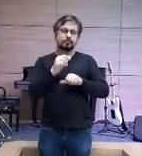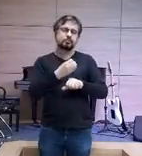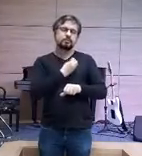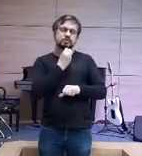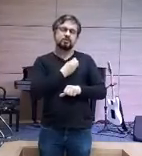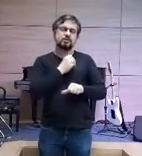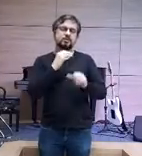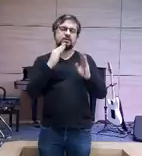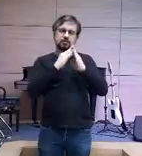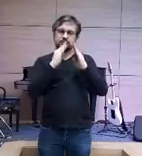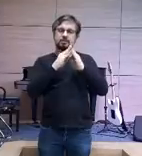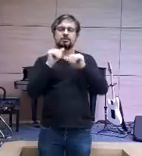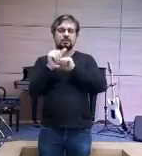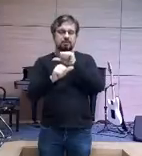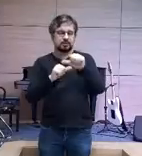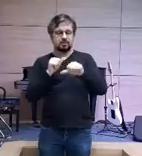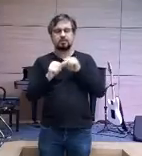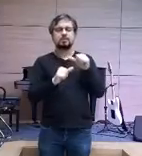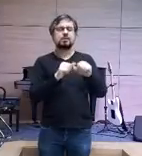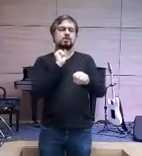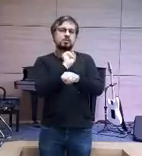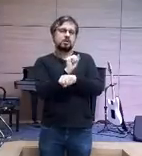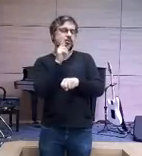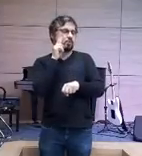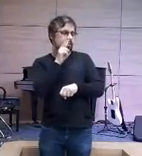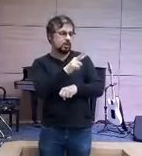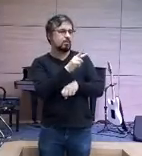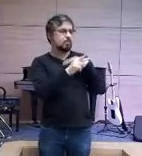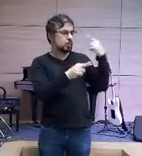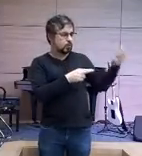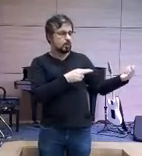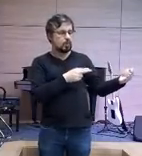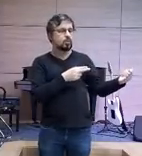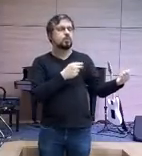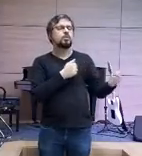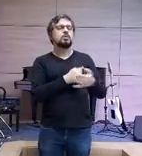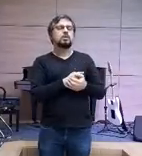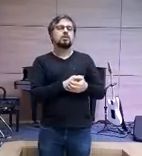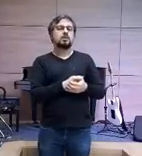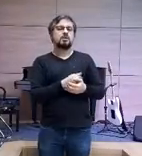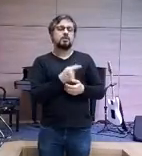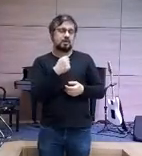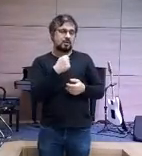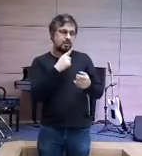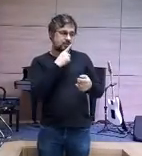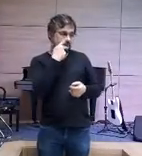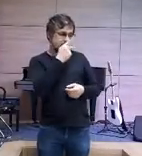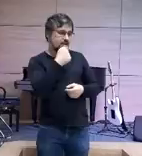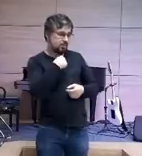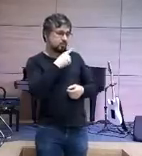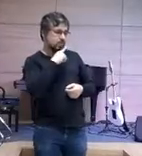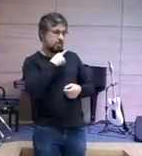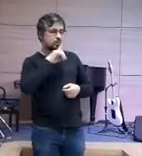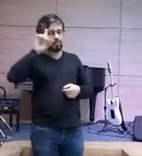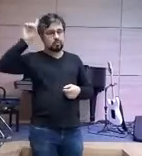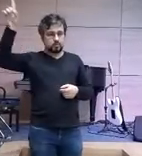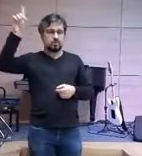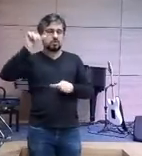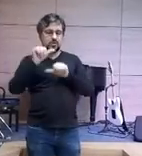lá restaurado a esperança de olhar para o pros para Accioly e eu tenho um Deus